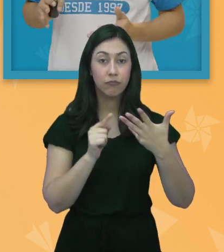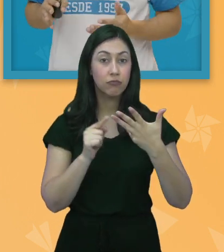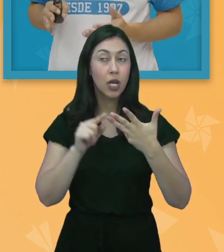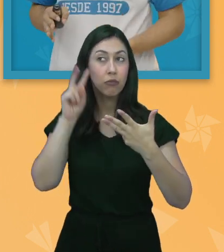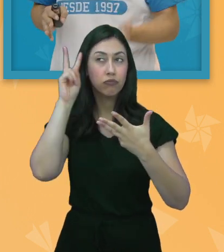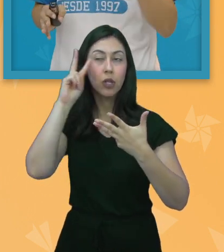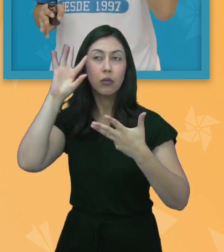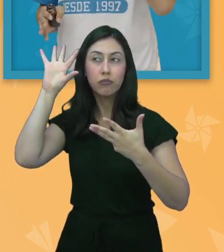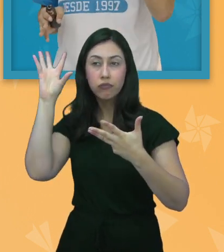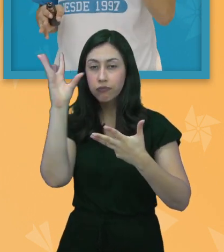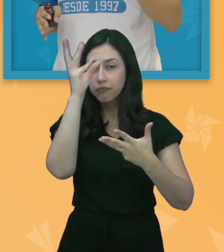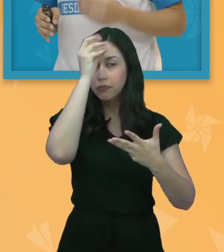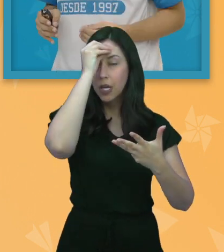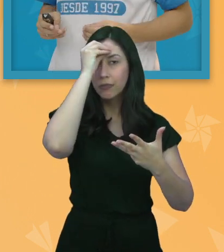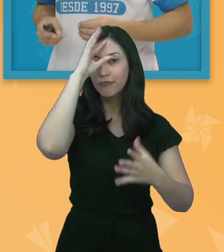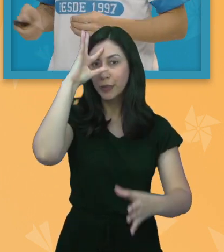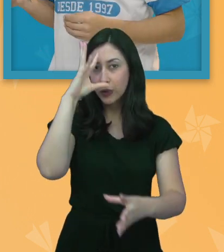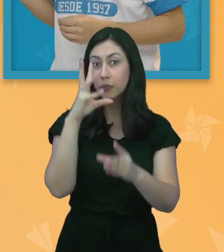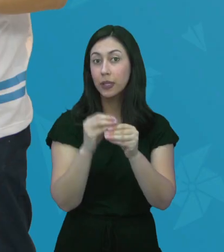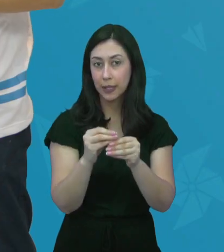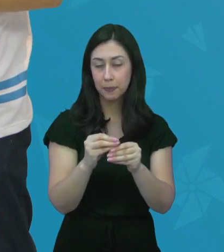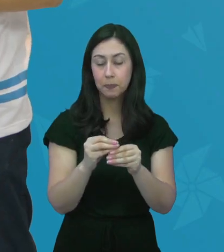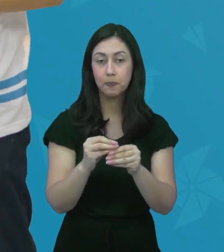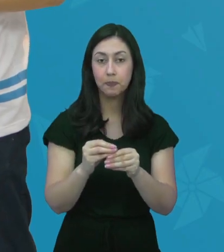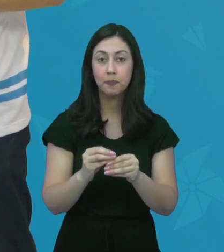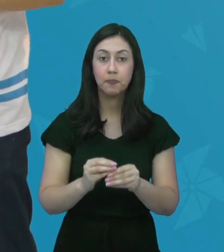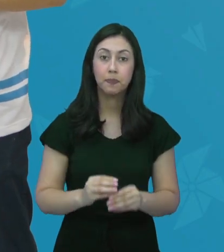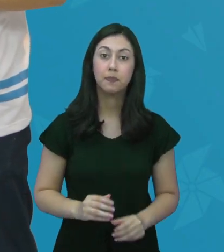depois recapitular para vocês compreenderem mais uma vez.